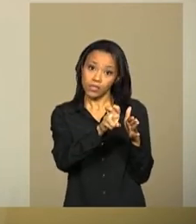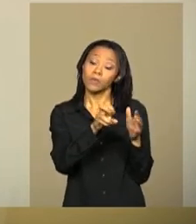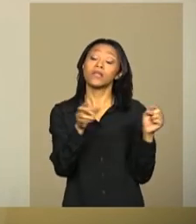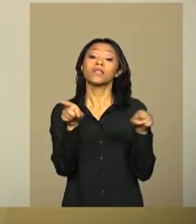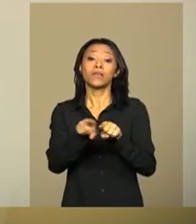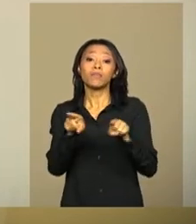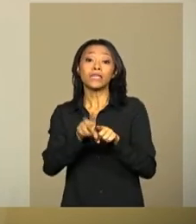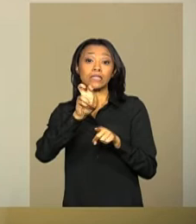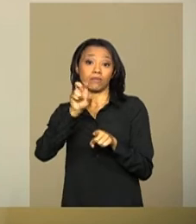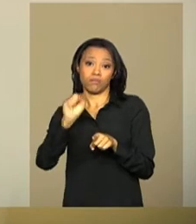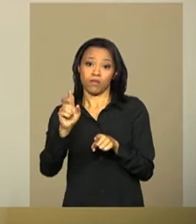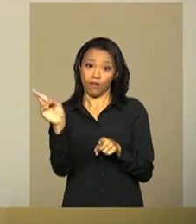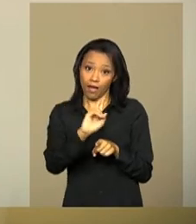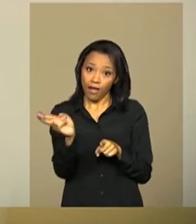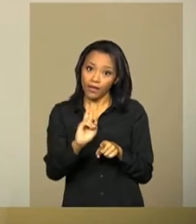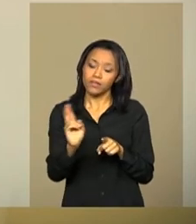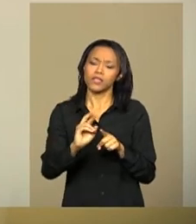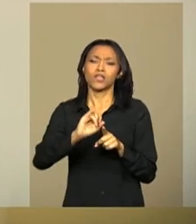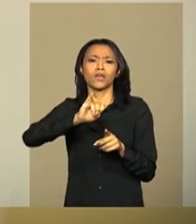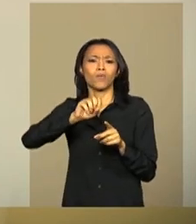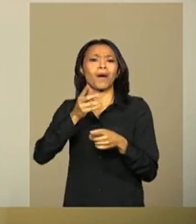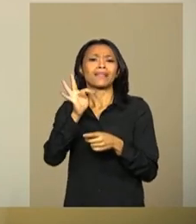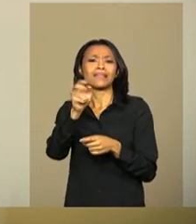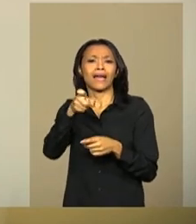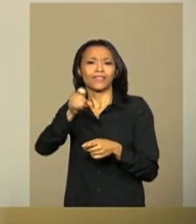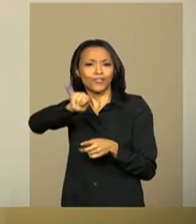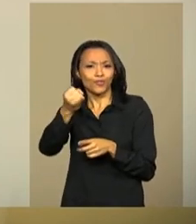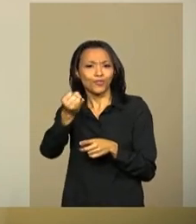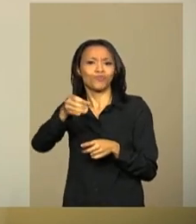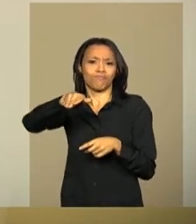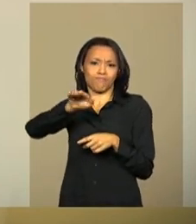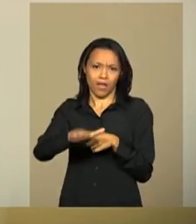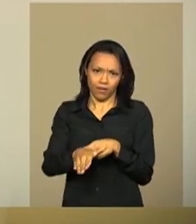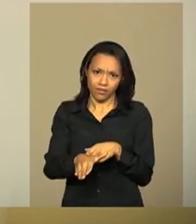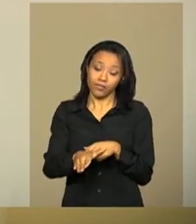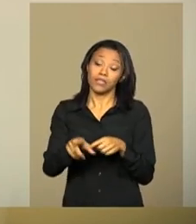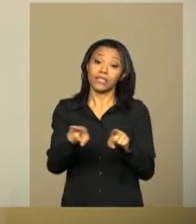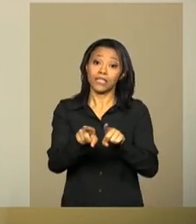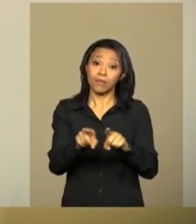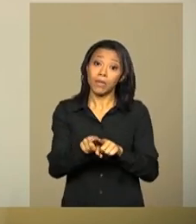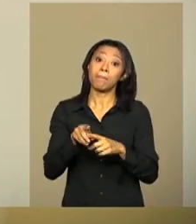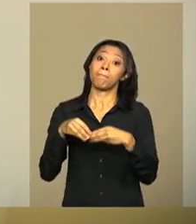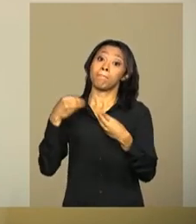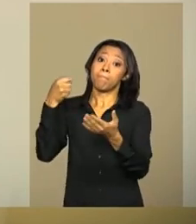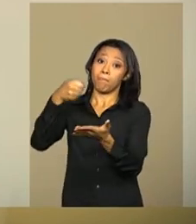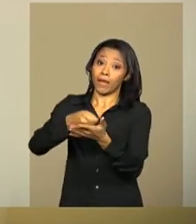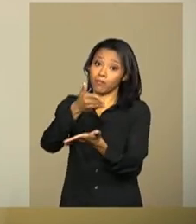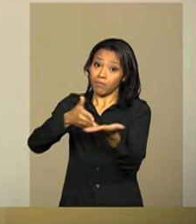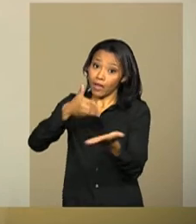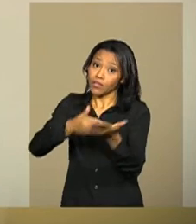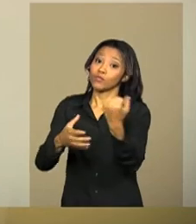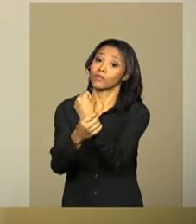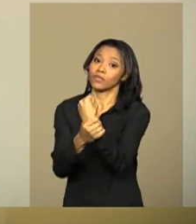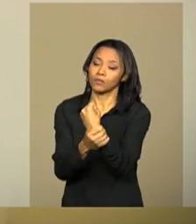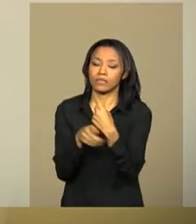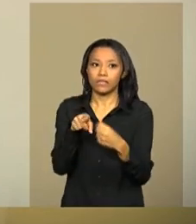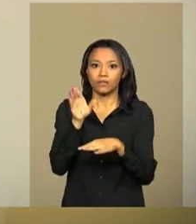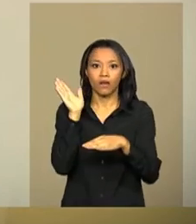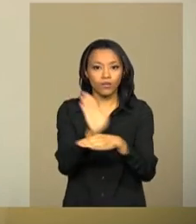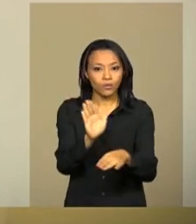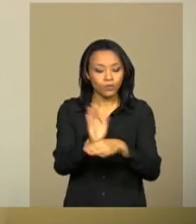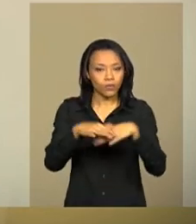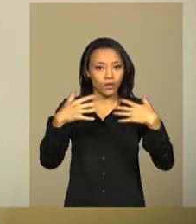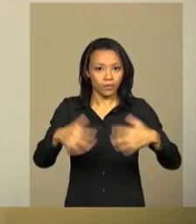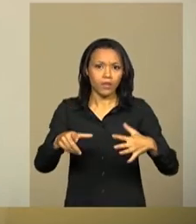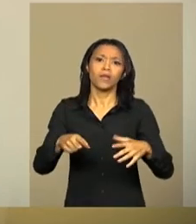5000 oferecendo uma taxa de juros mais baixa e pagando parte do seguro isso ajuda bastante e